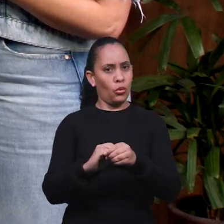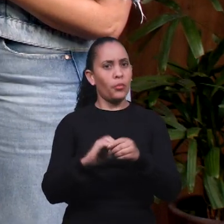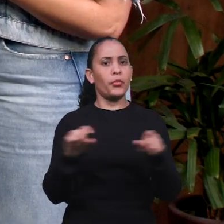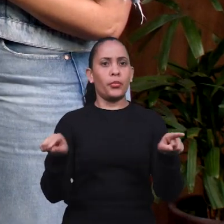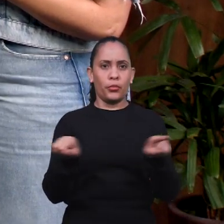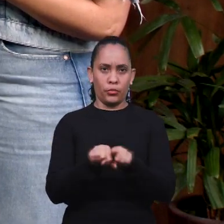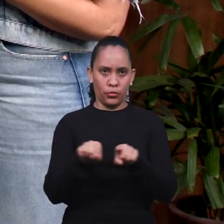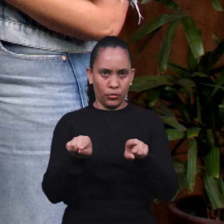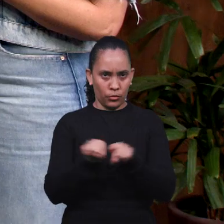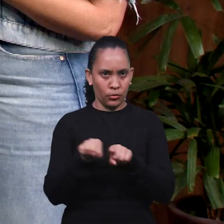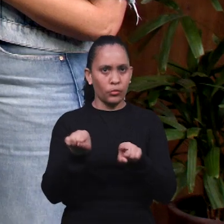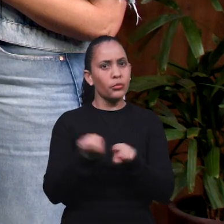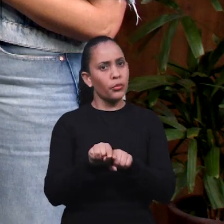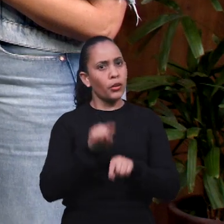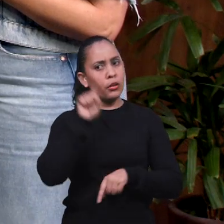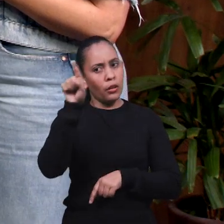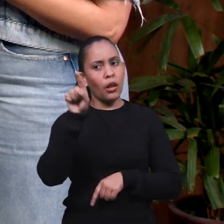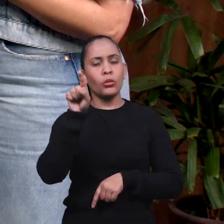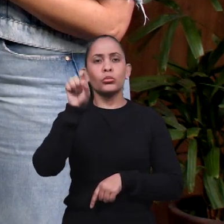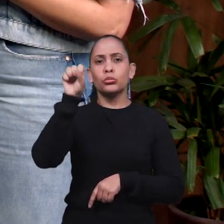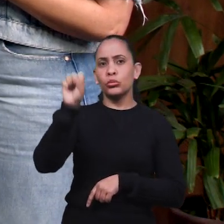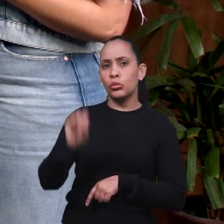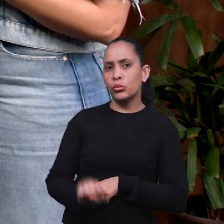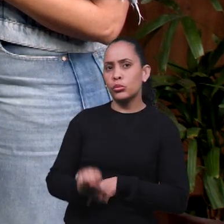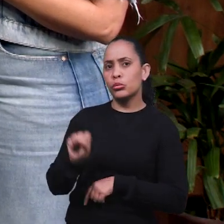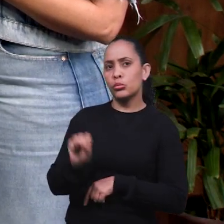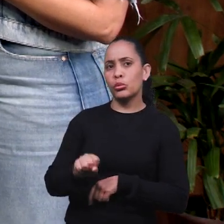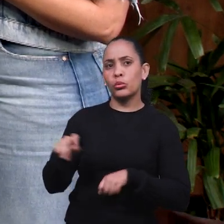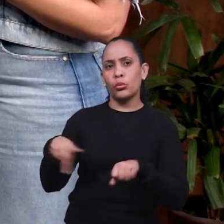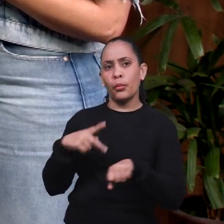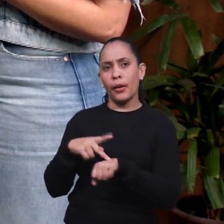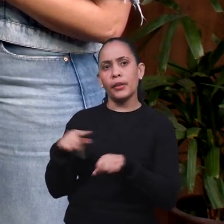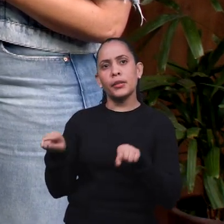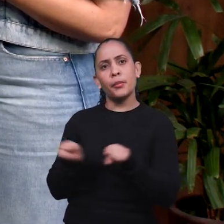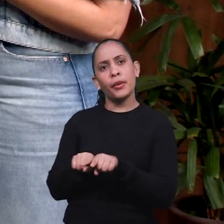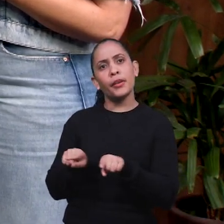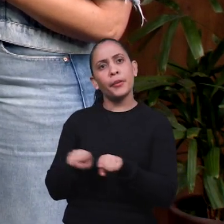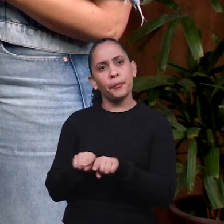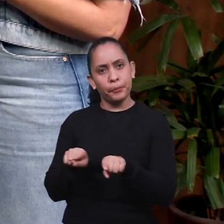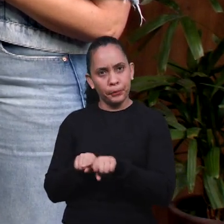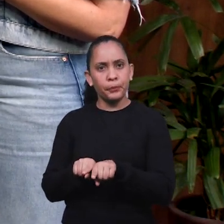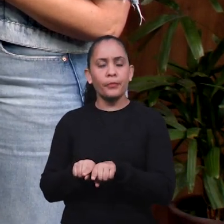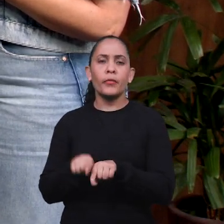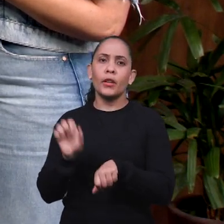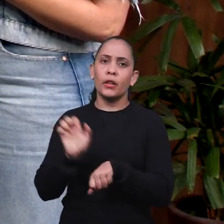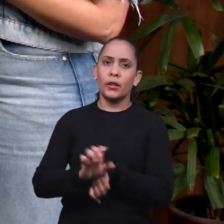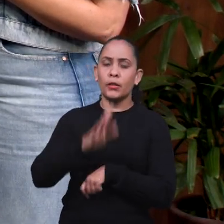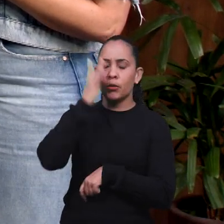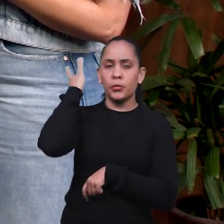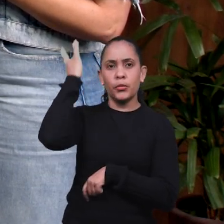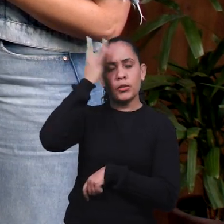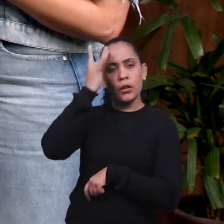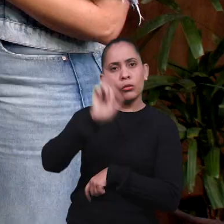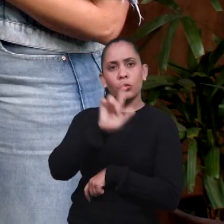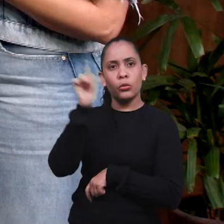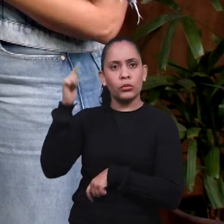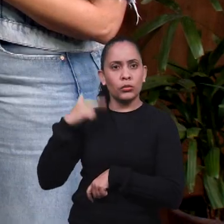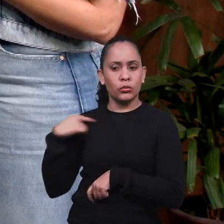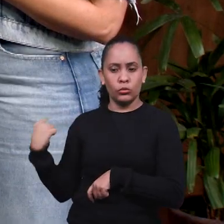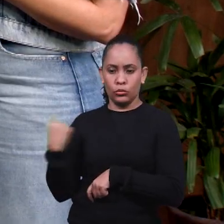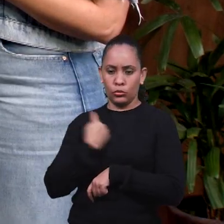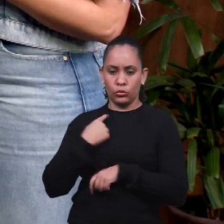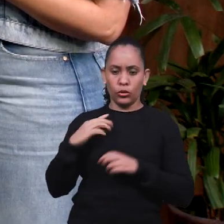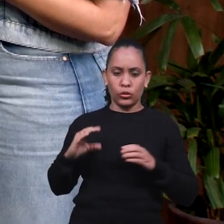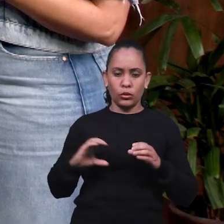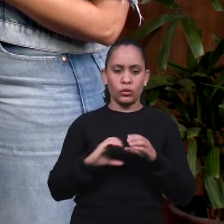grandes produtores, que a gente tem muitos exemplos lá no sul do país. Tem também aqui no Espírito Santo, a Coabriel, a própria Natercoop.